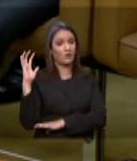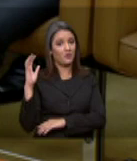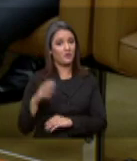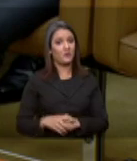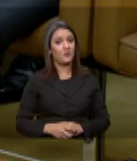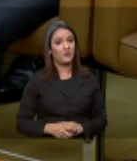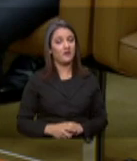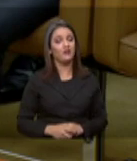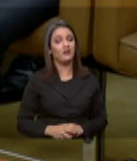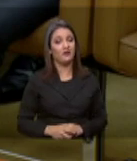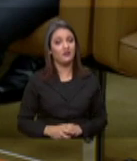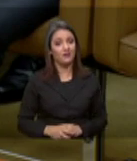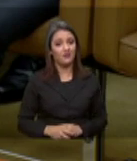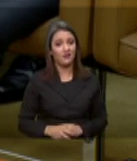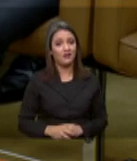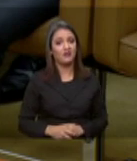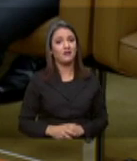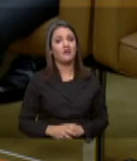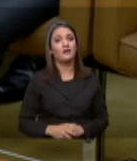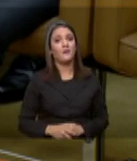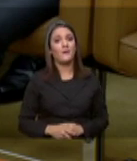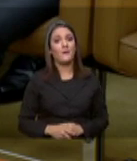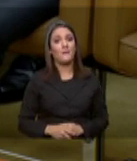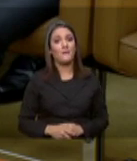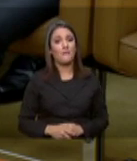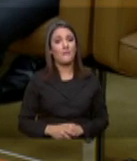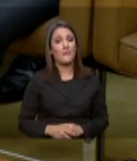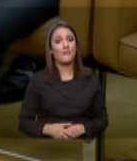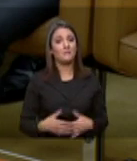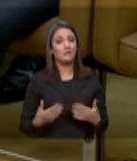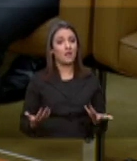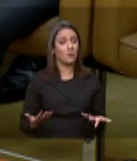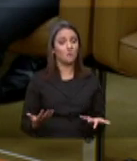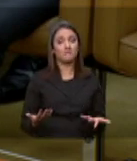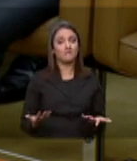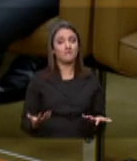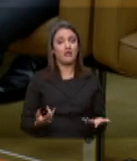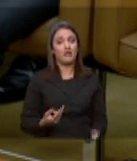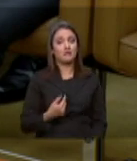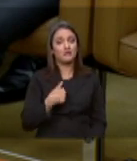lugar. E eu não vou ficar aqui e nem posso ser